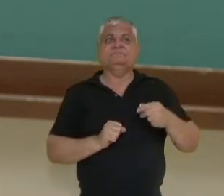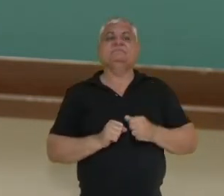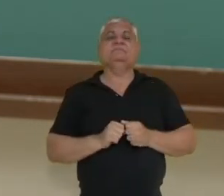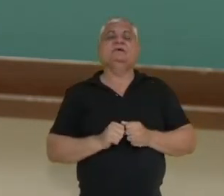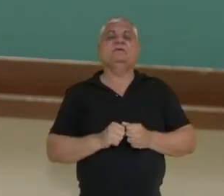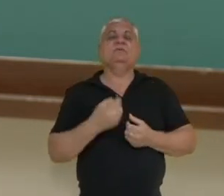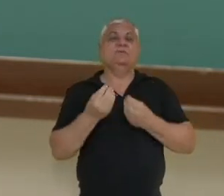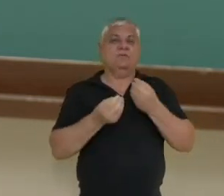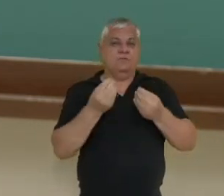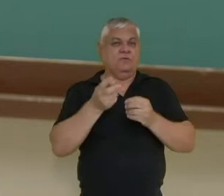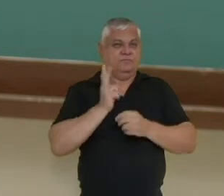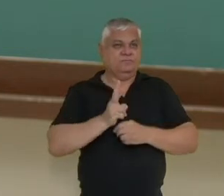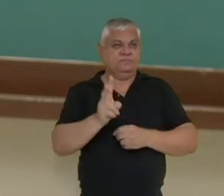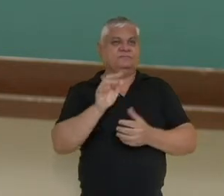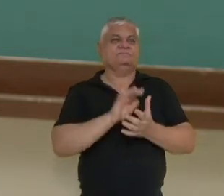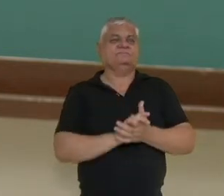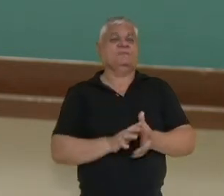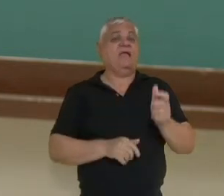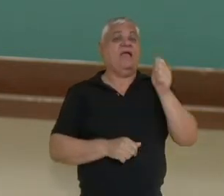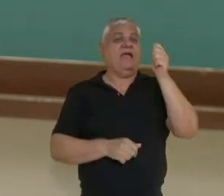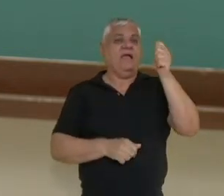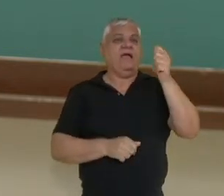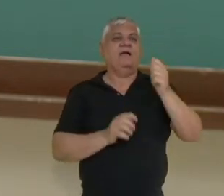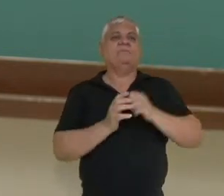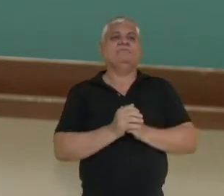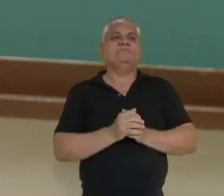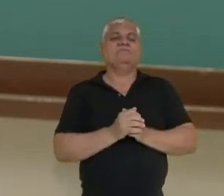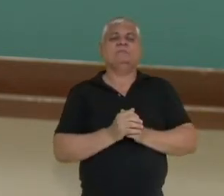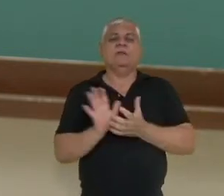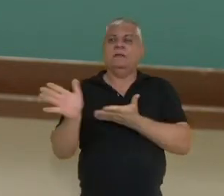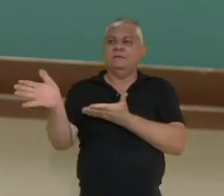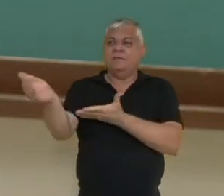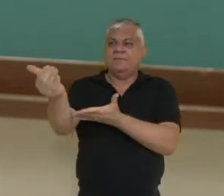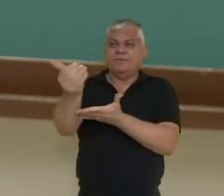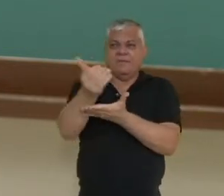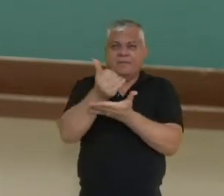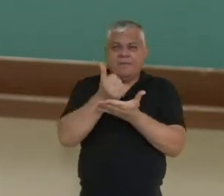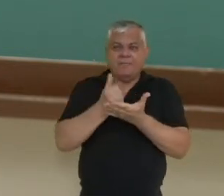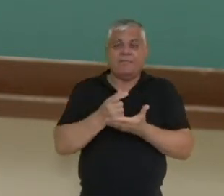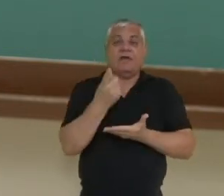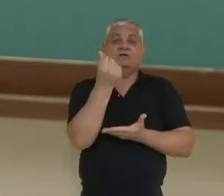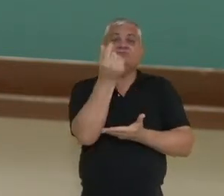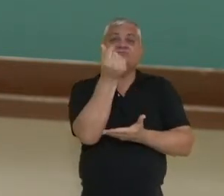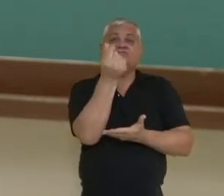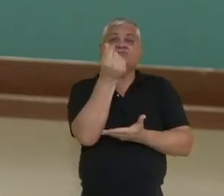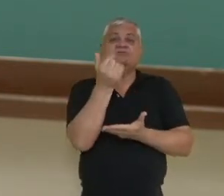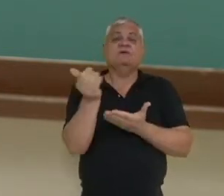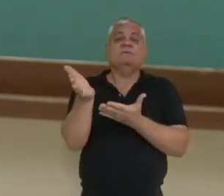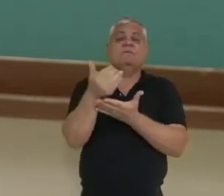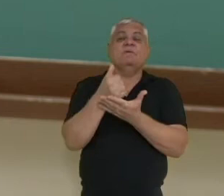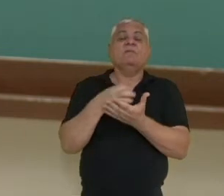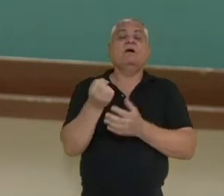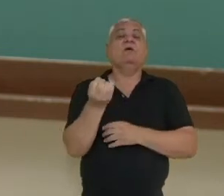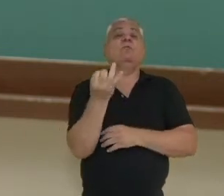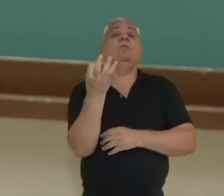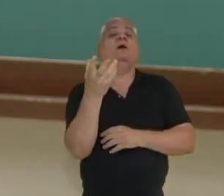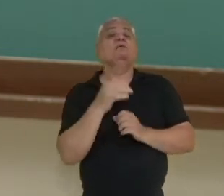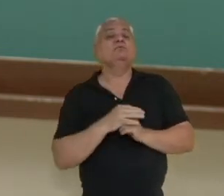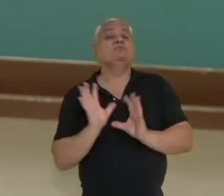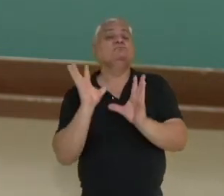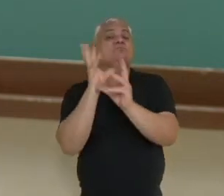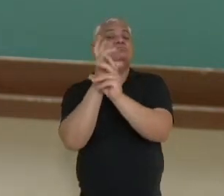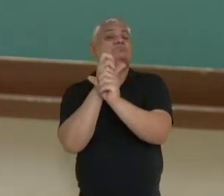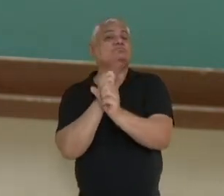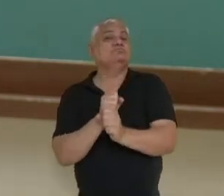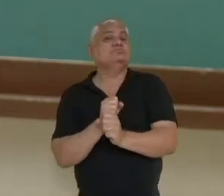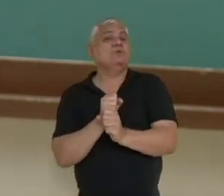vamos continuar. Letra A. O total arrecadado por Marcos neste dia de trabalho. Então, ele quer que você